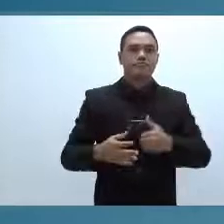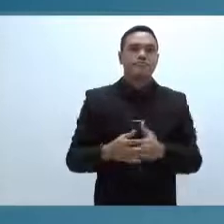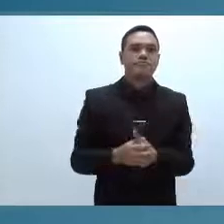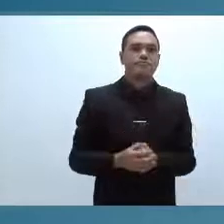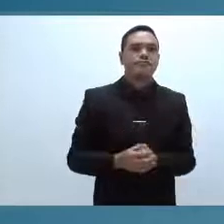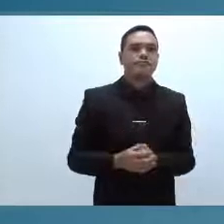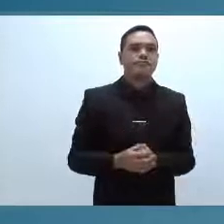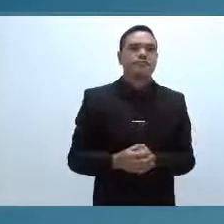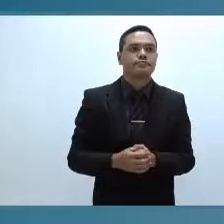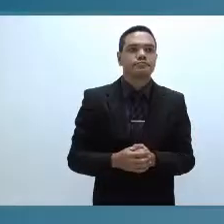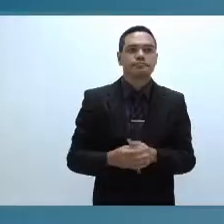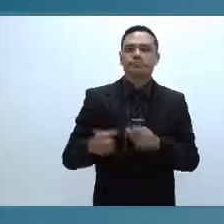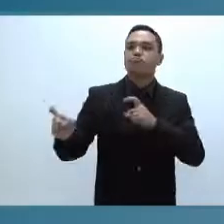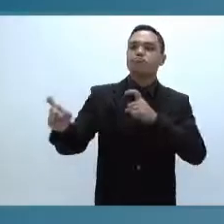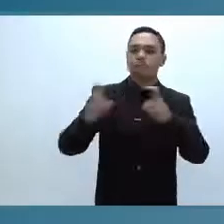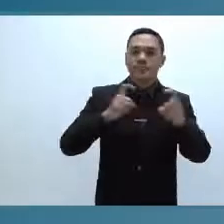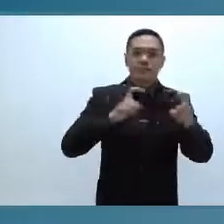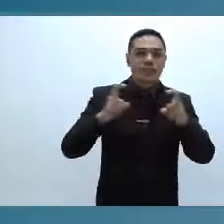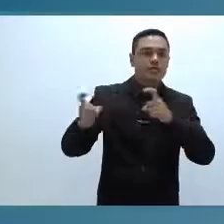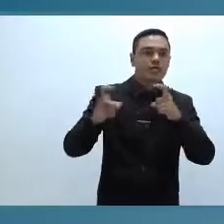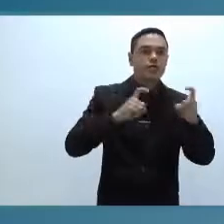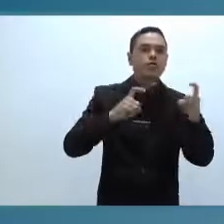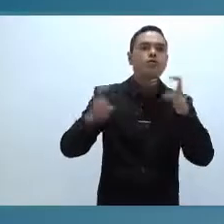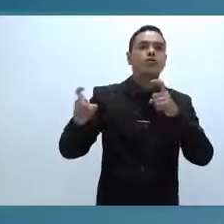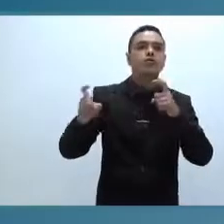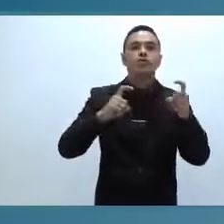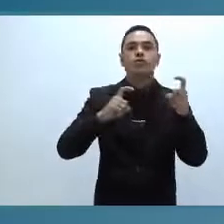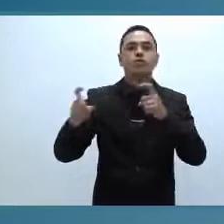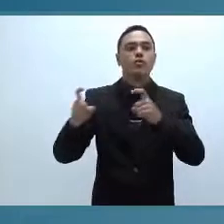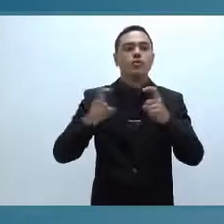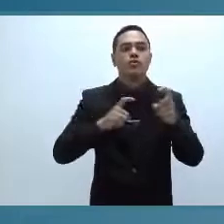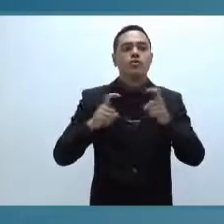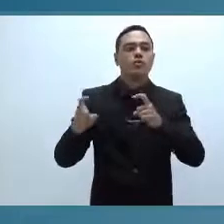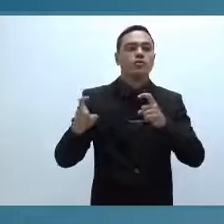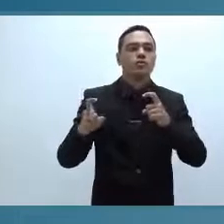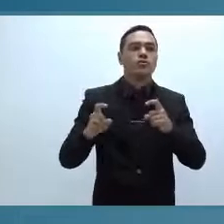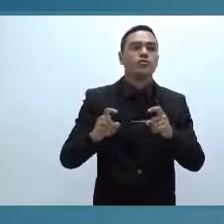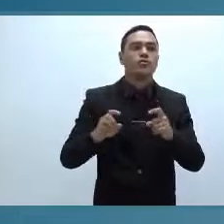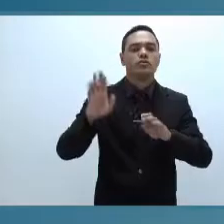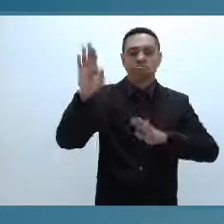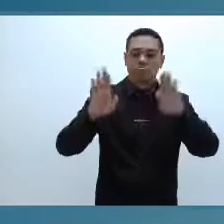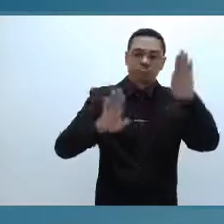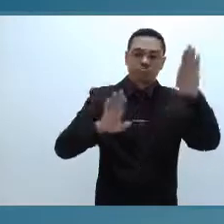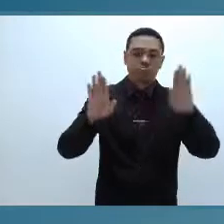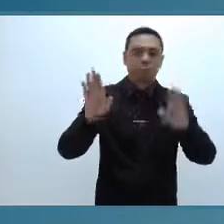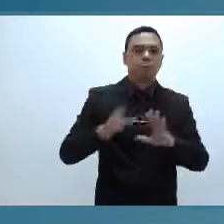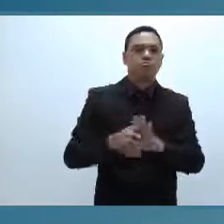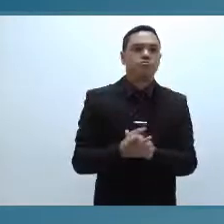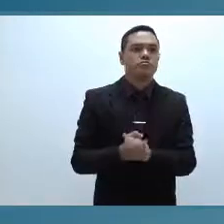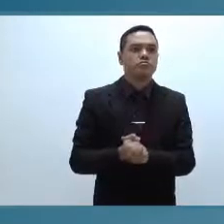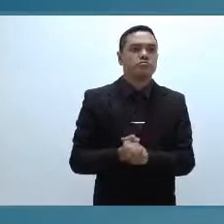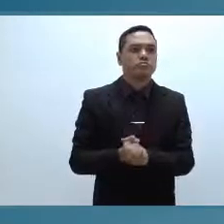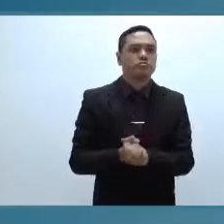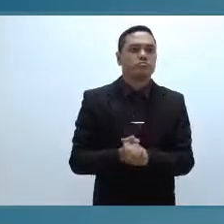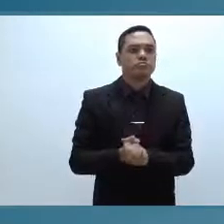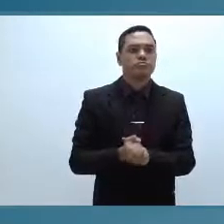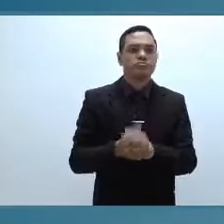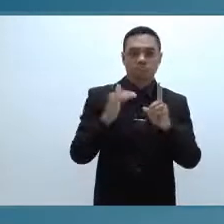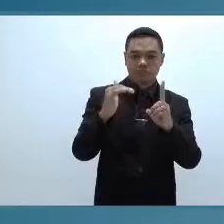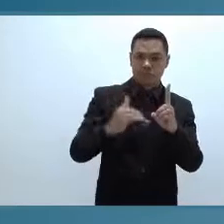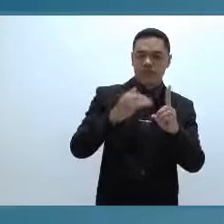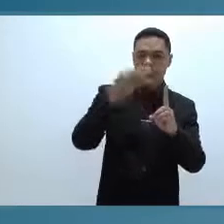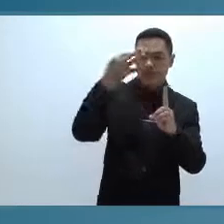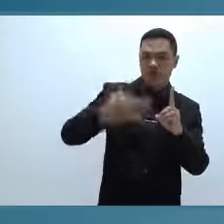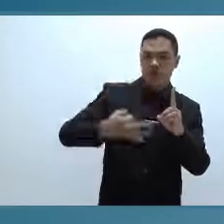Em discussão, a manifestação de Sua Excelência, Corregedora-Geral de Justiça. Por não desembargador